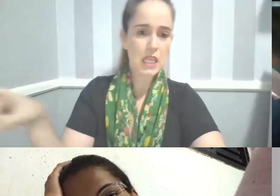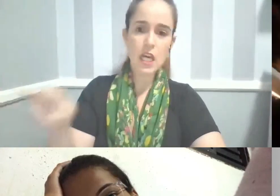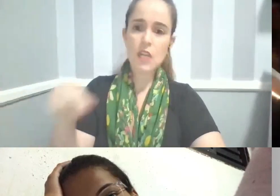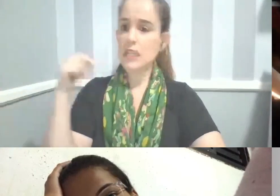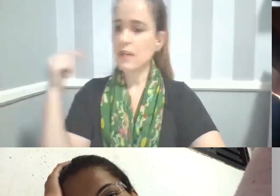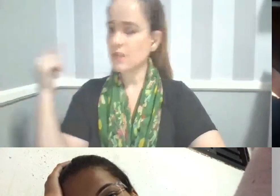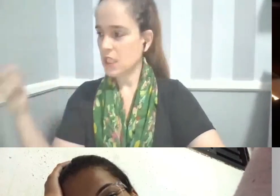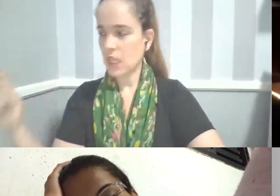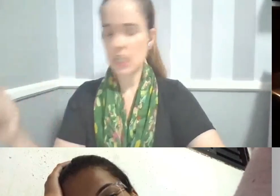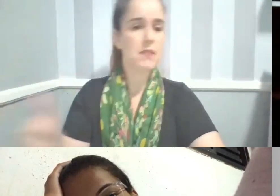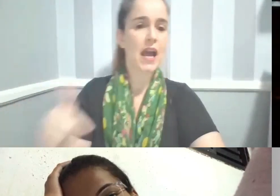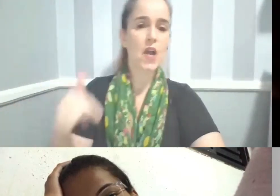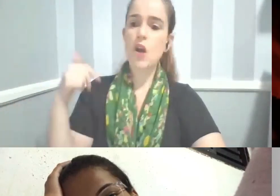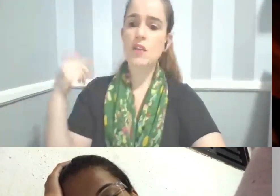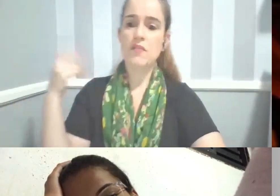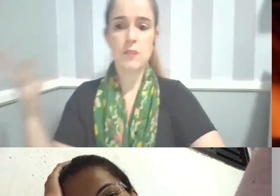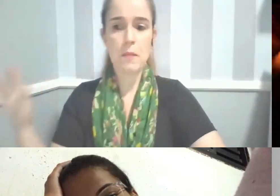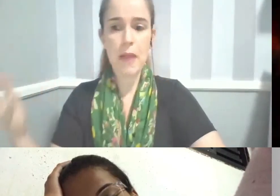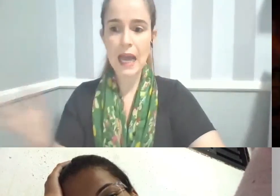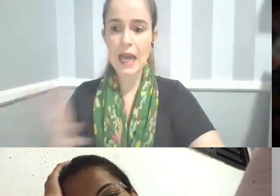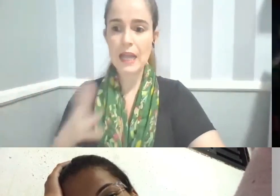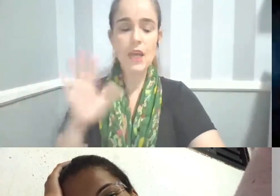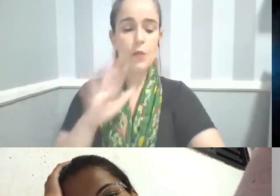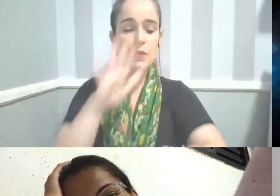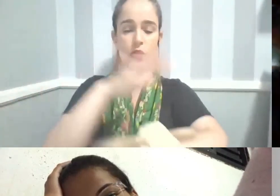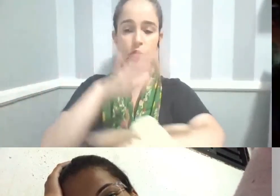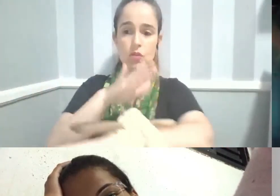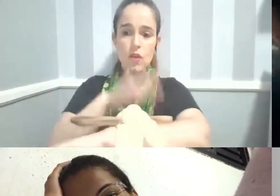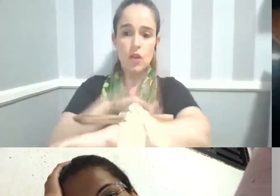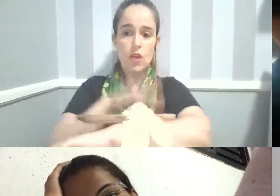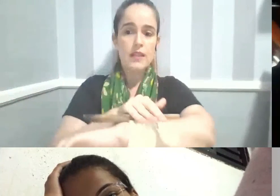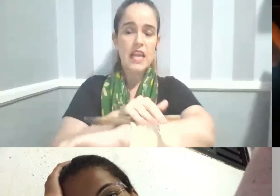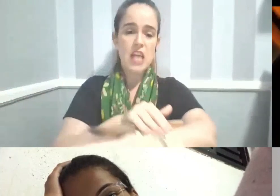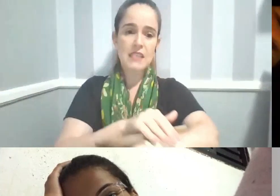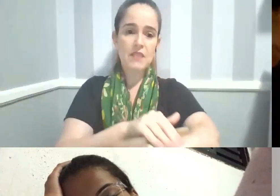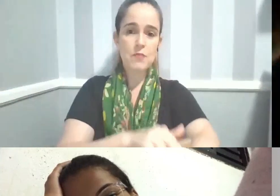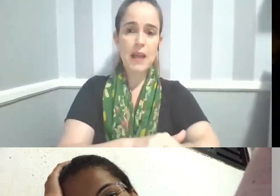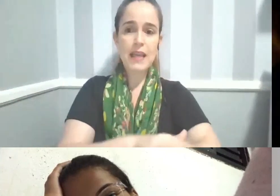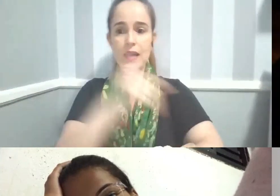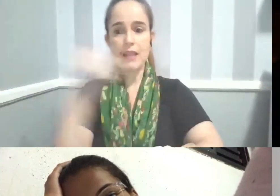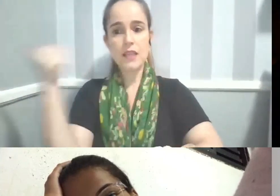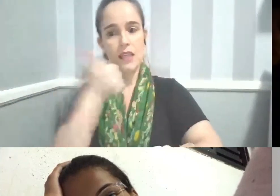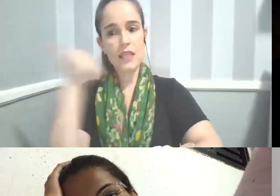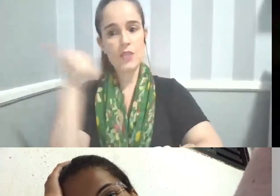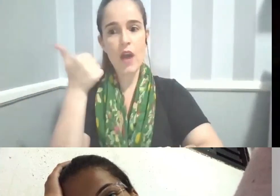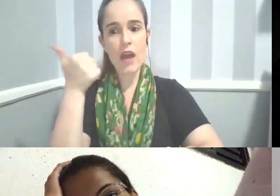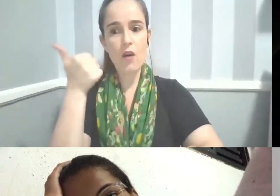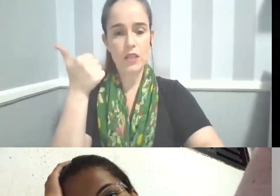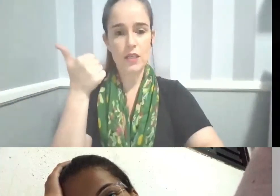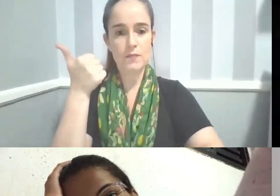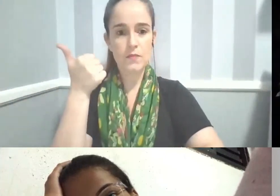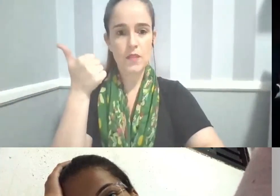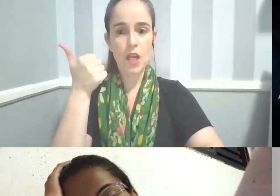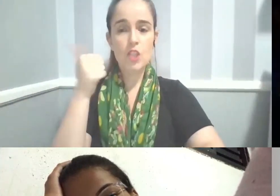estava vomitando, que desmaiou, que fez uma parada. Eu preciso deixar essa vítima quieta e